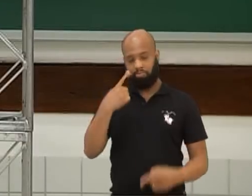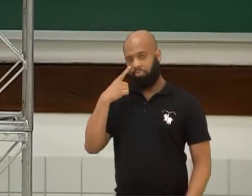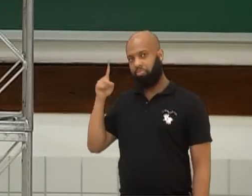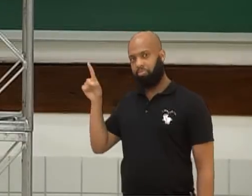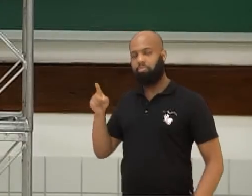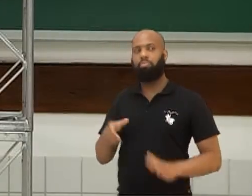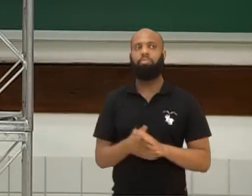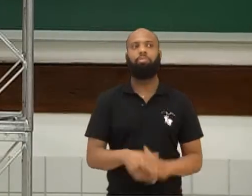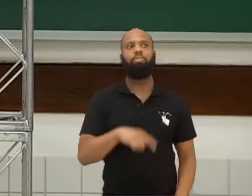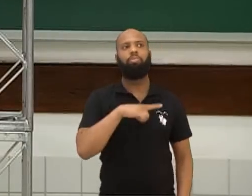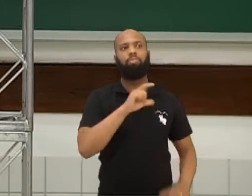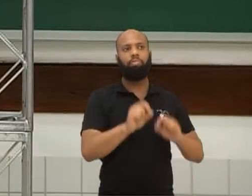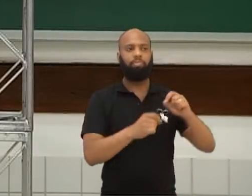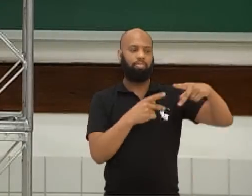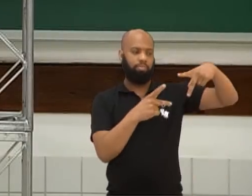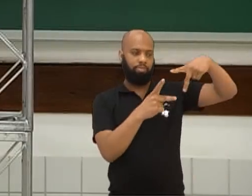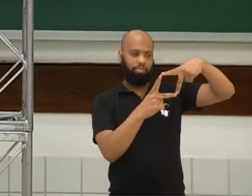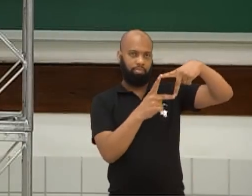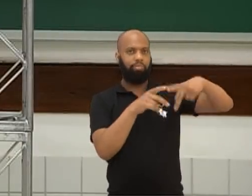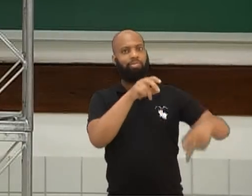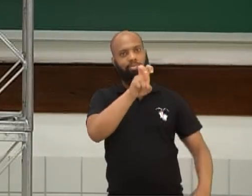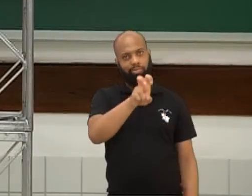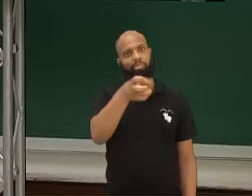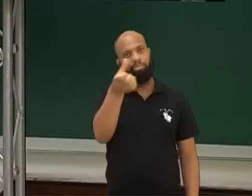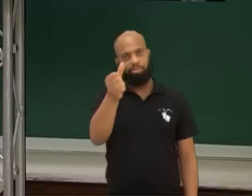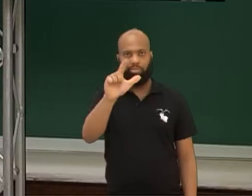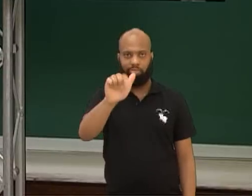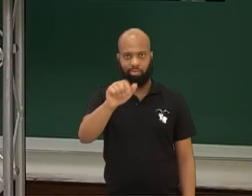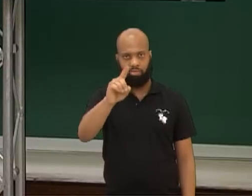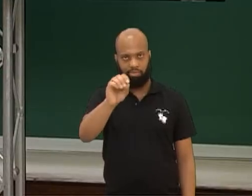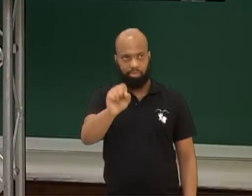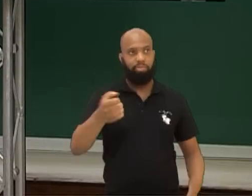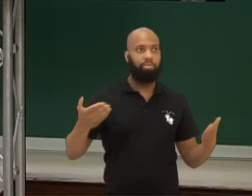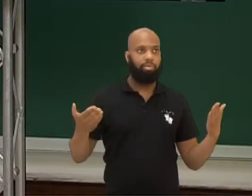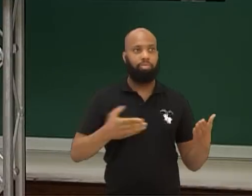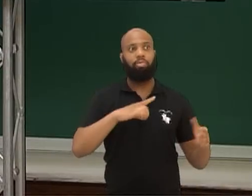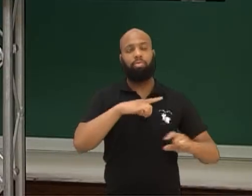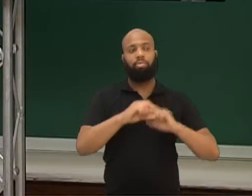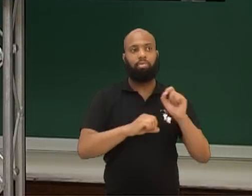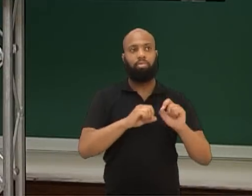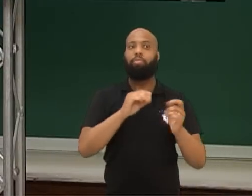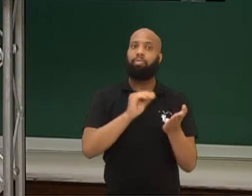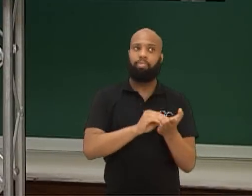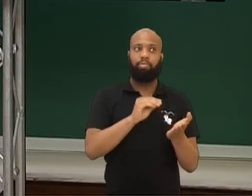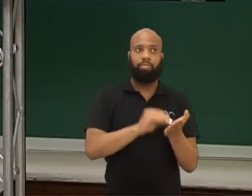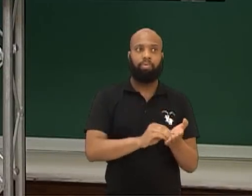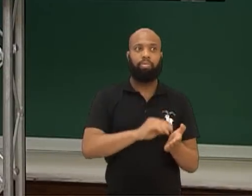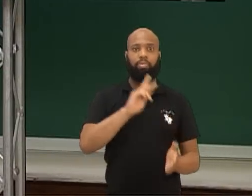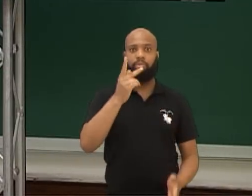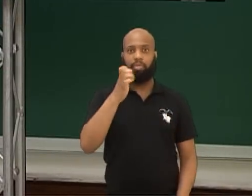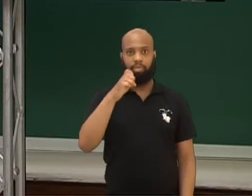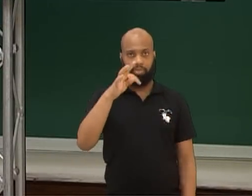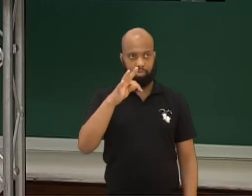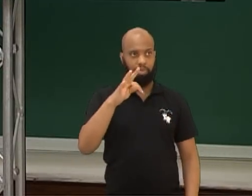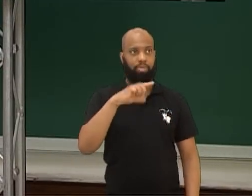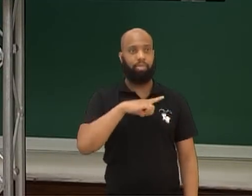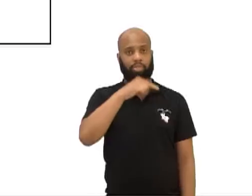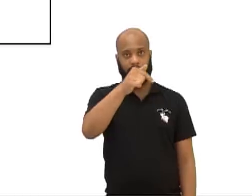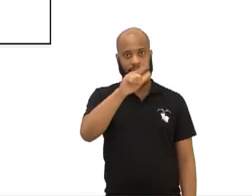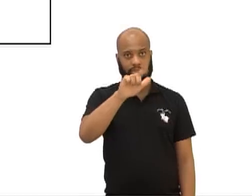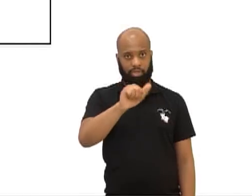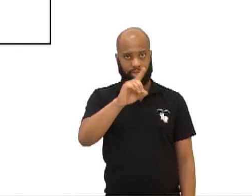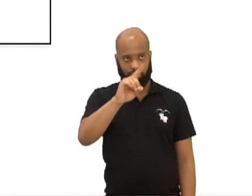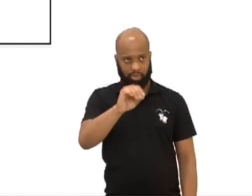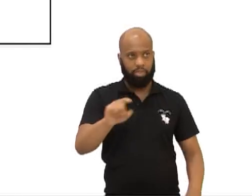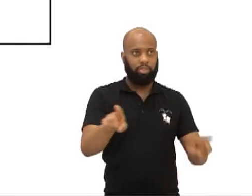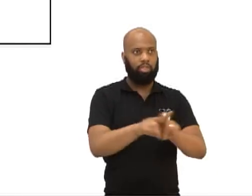aqui. Então, a gente viu o quadrado, o pentágono e o hexágono. E agora, o heptágono tem 7